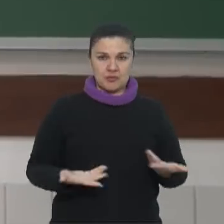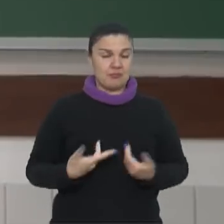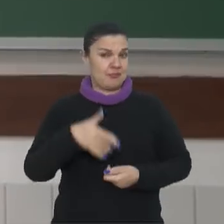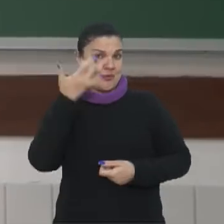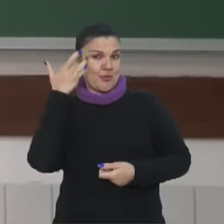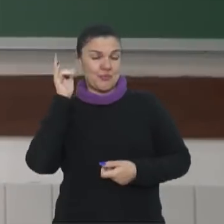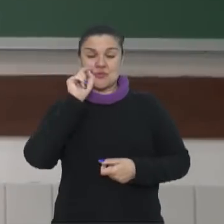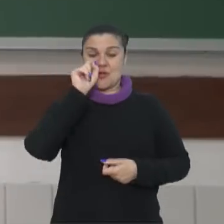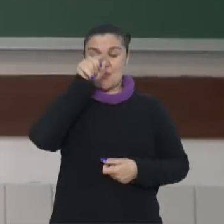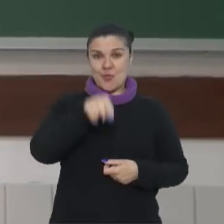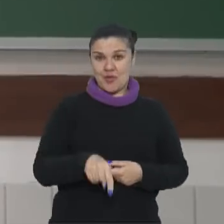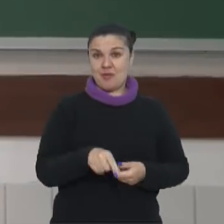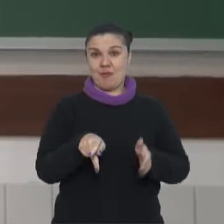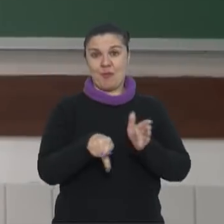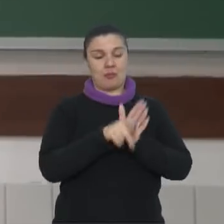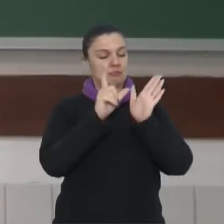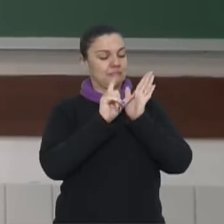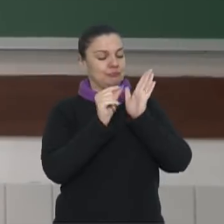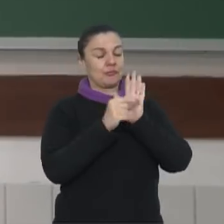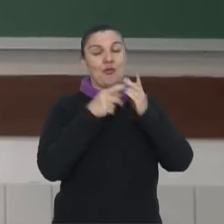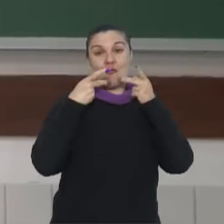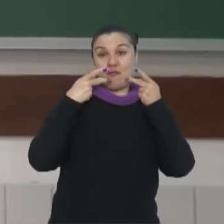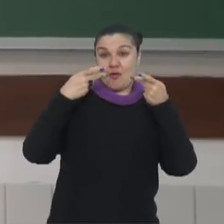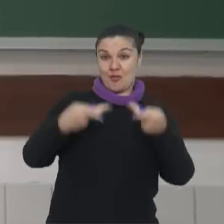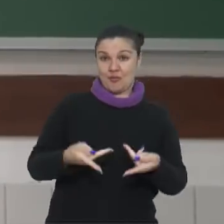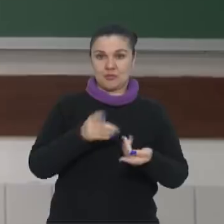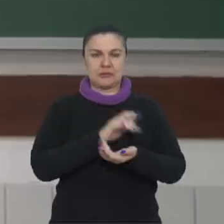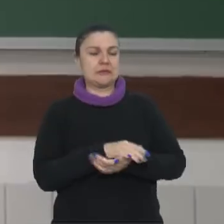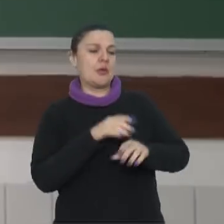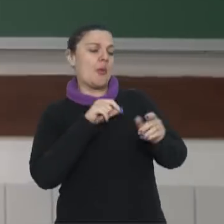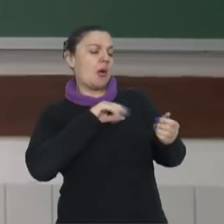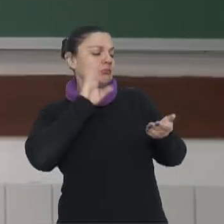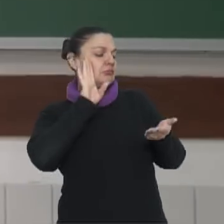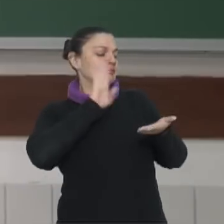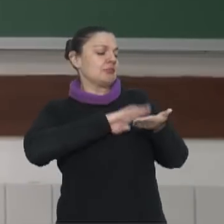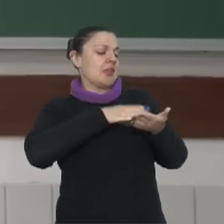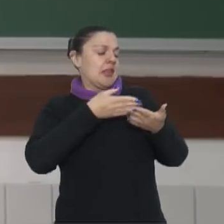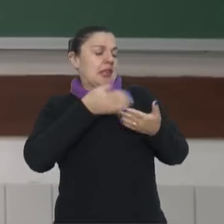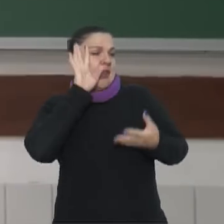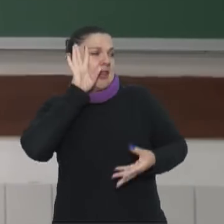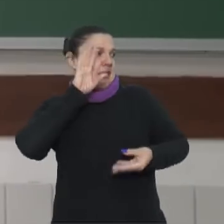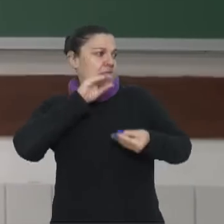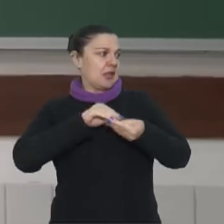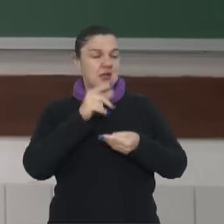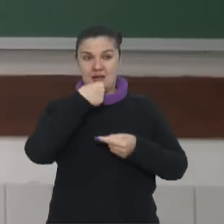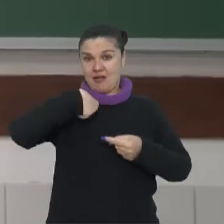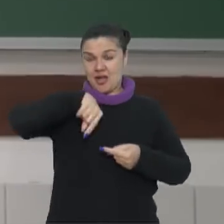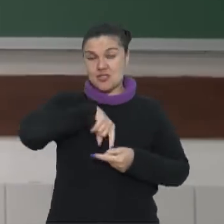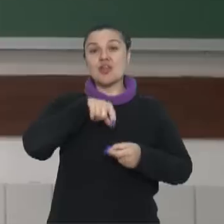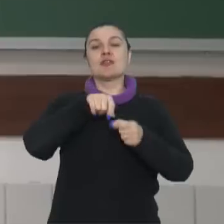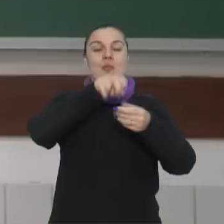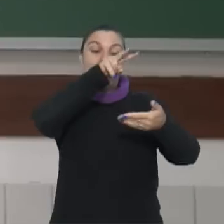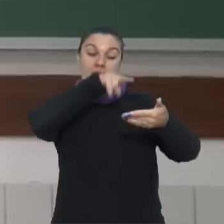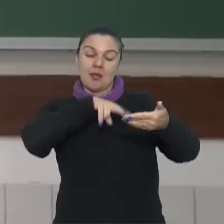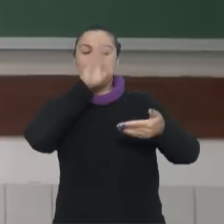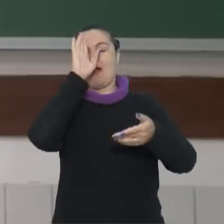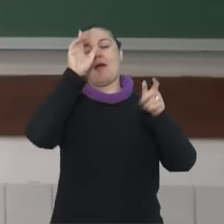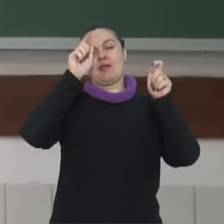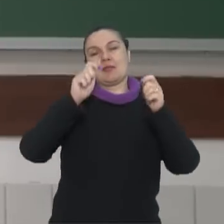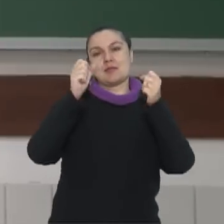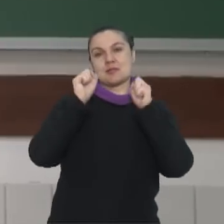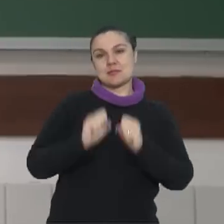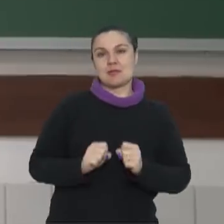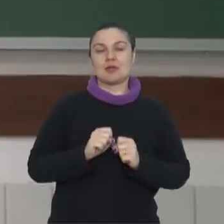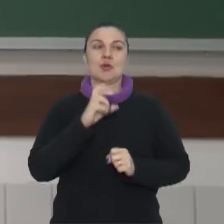sabe o que o autor quis dizer. Na verdade, então, qual a interpretação que nós fazemos como leitores? Aí sim seria